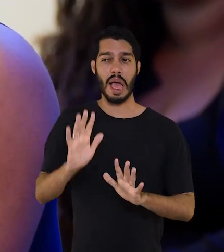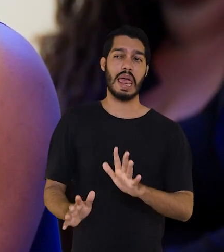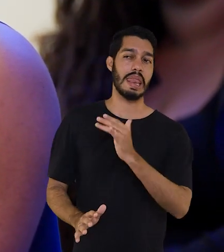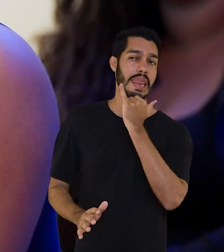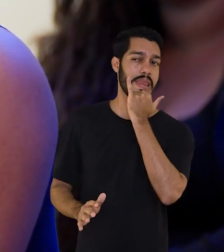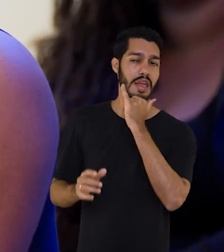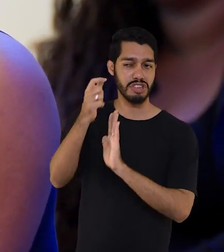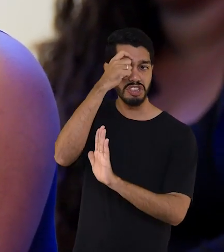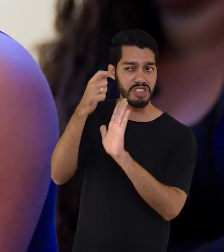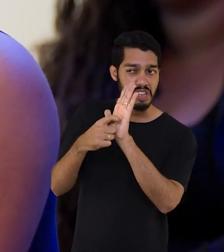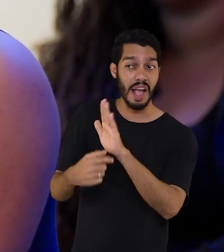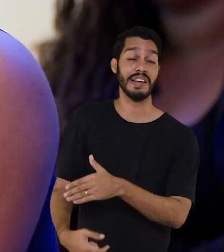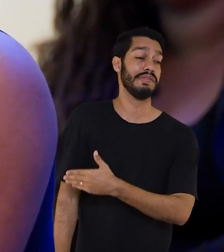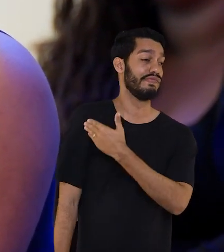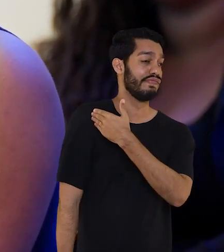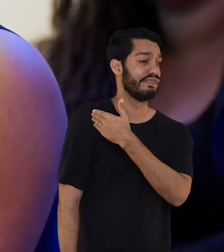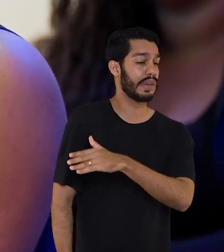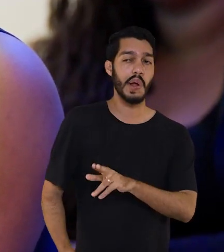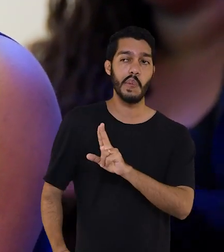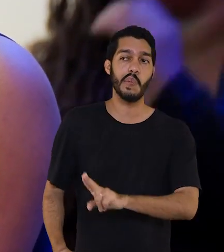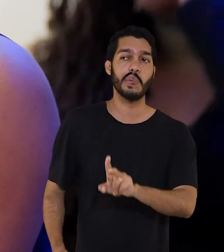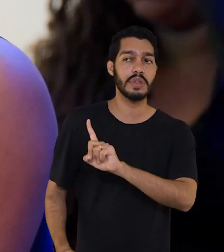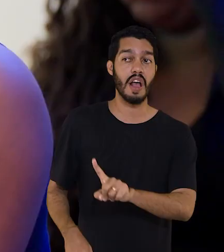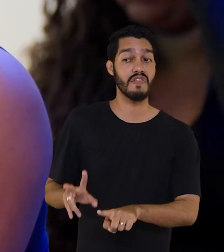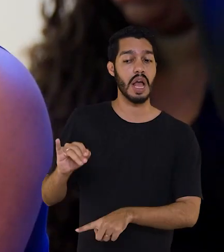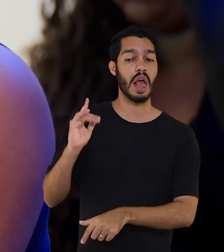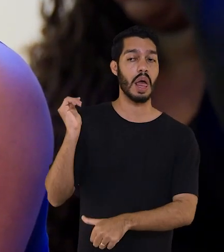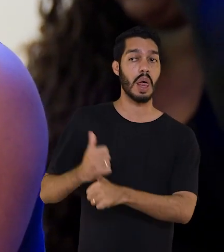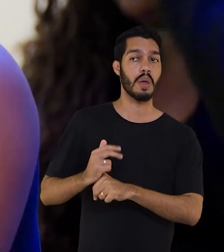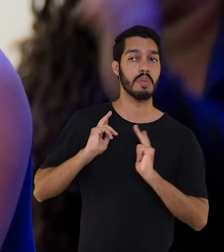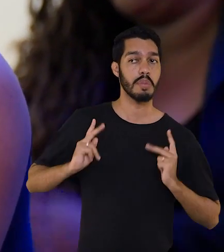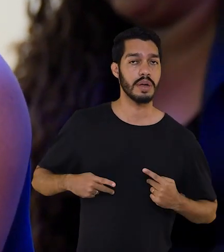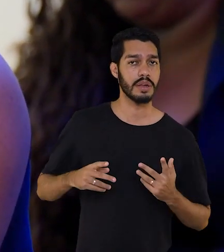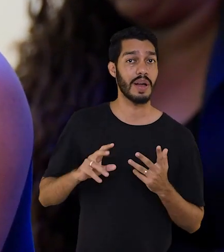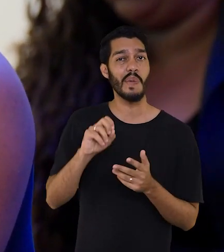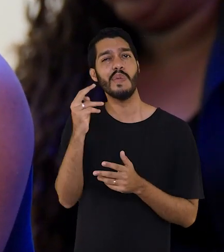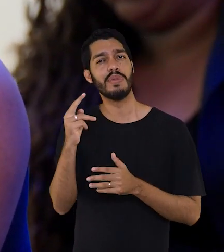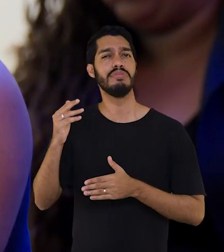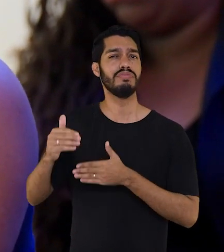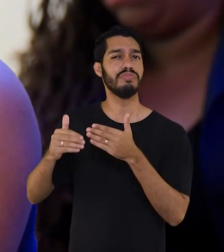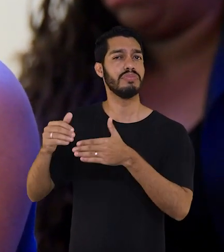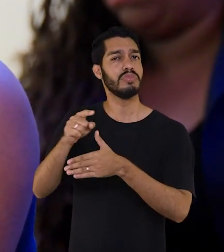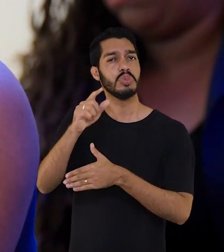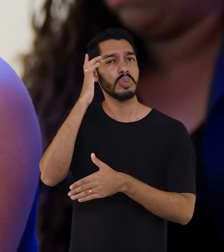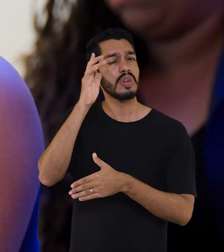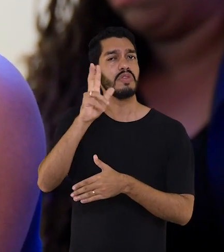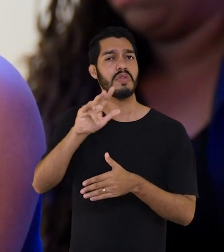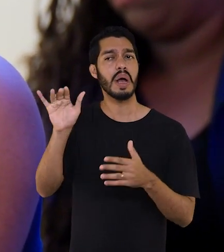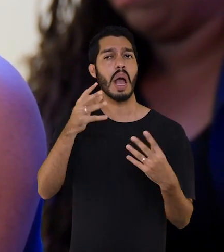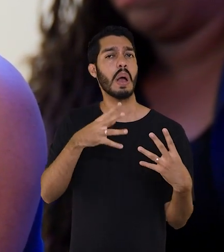esse preconceito de não usar a IA porque pelos malefícios que vão ser trocados, ou com o tempo vocês